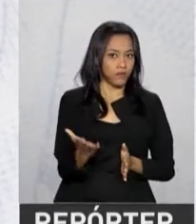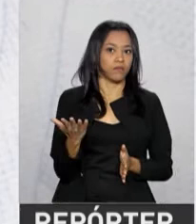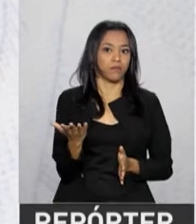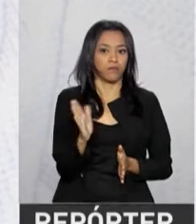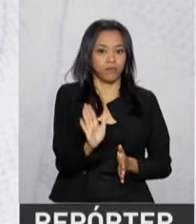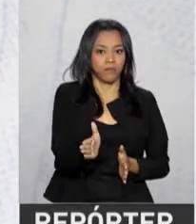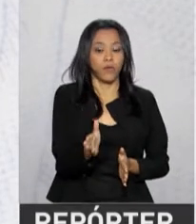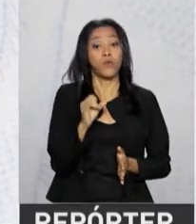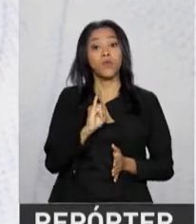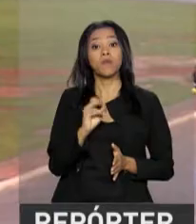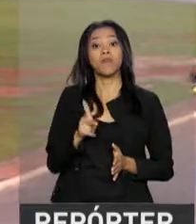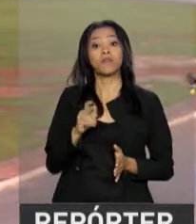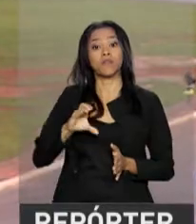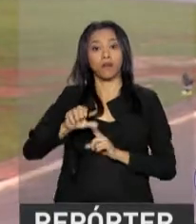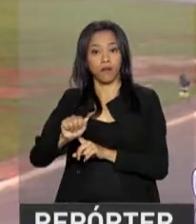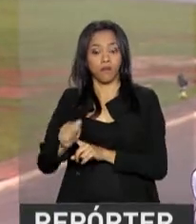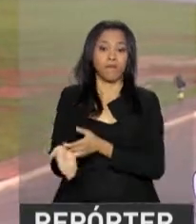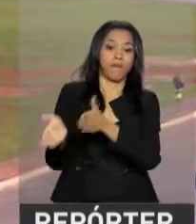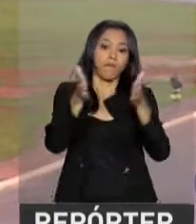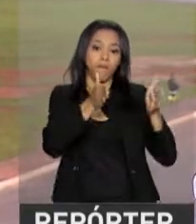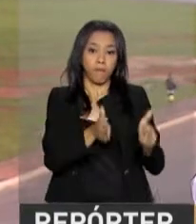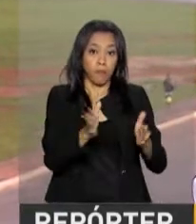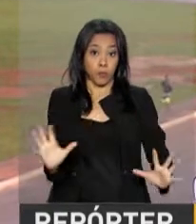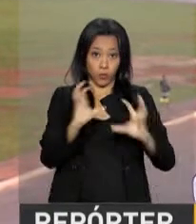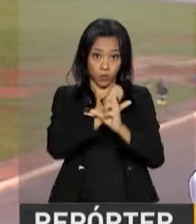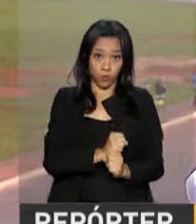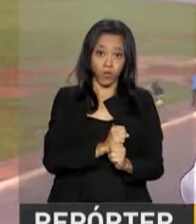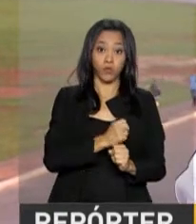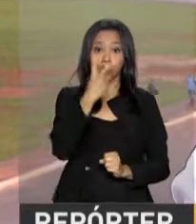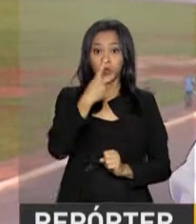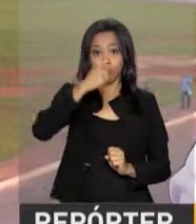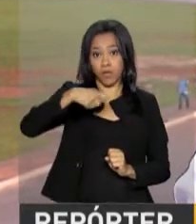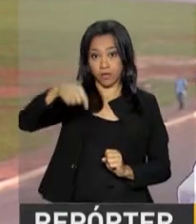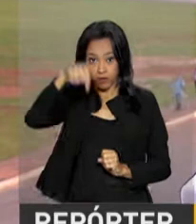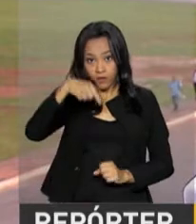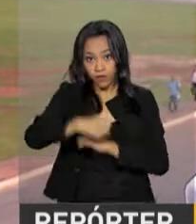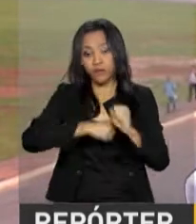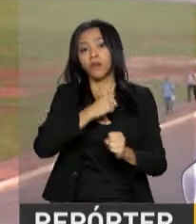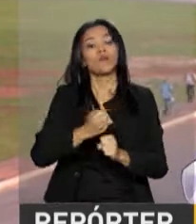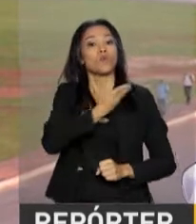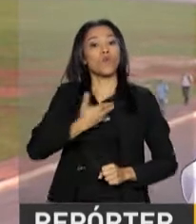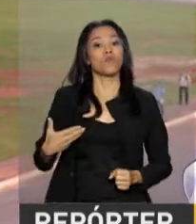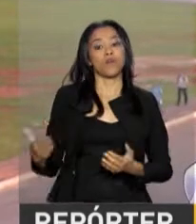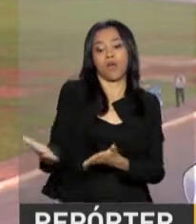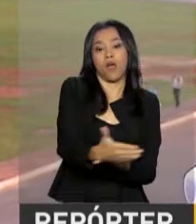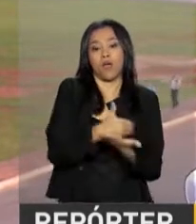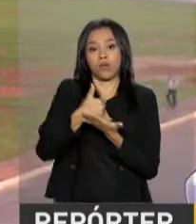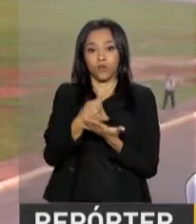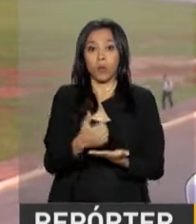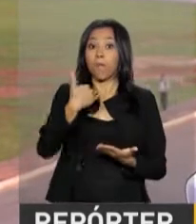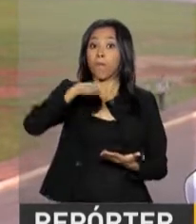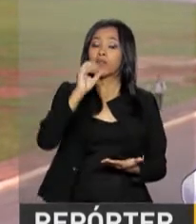amplo o ipc-a somados os valores dos dois primeiros meses deste ano o governo arrecadou mais de